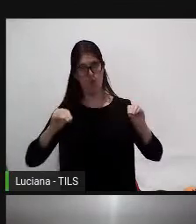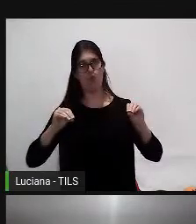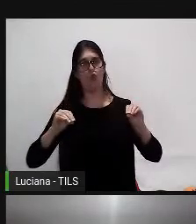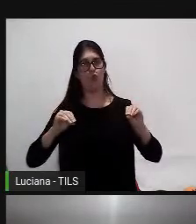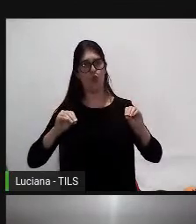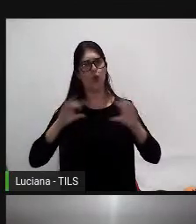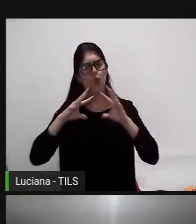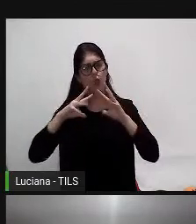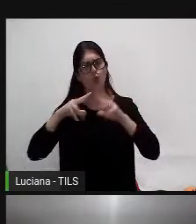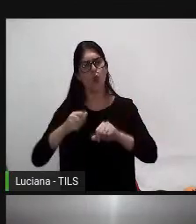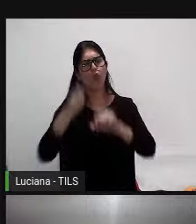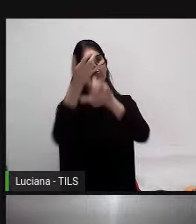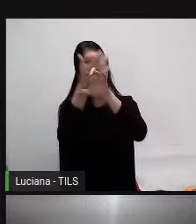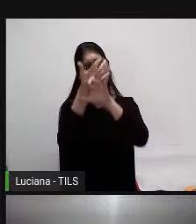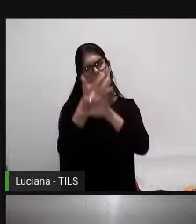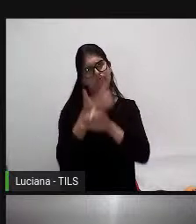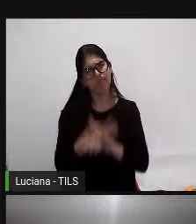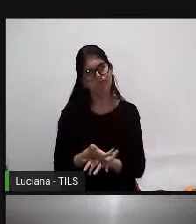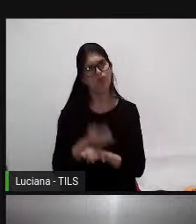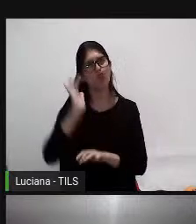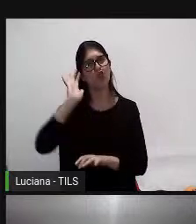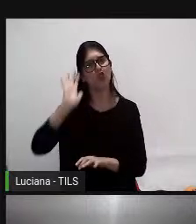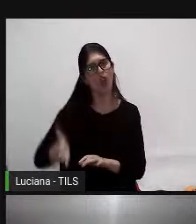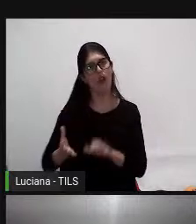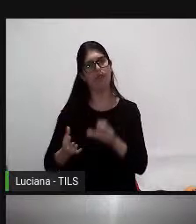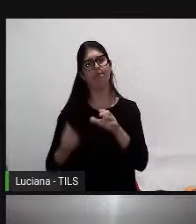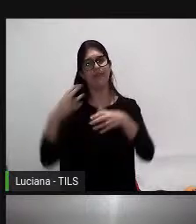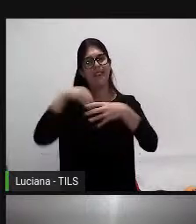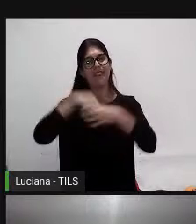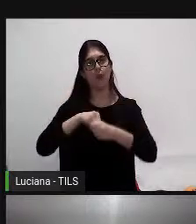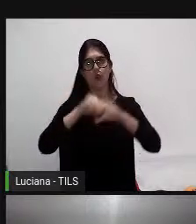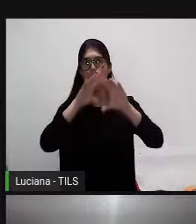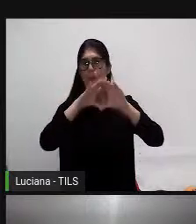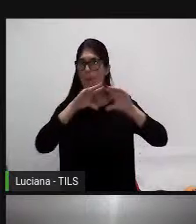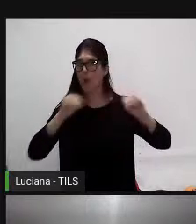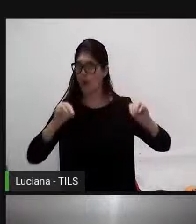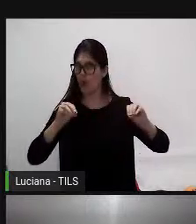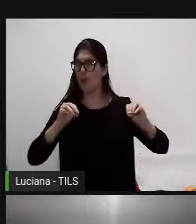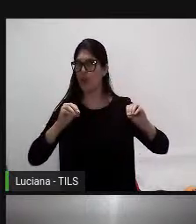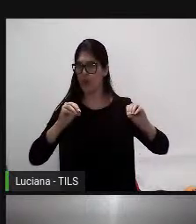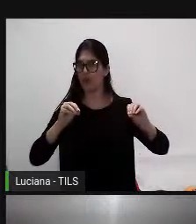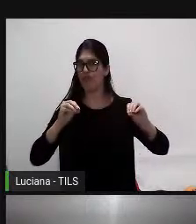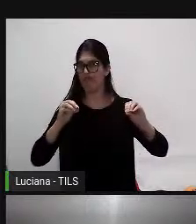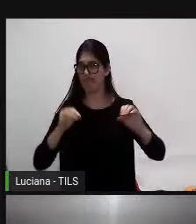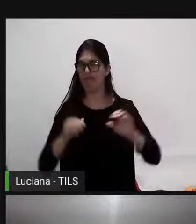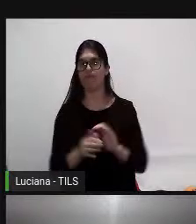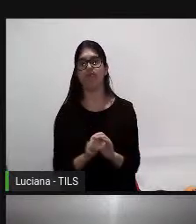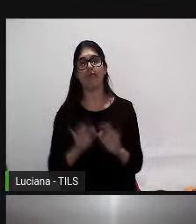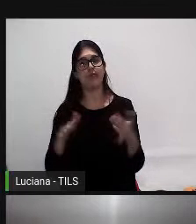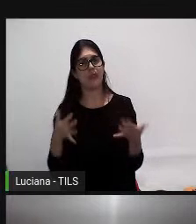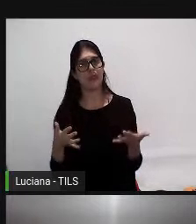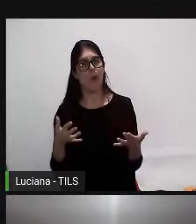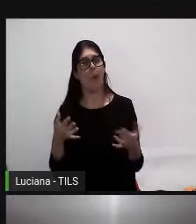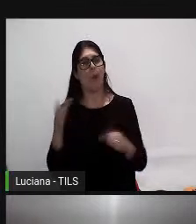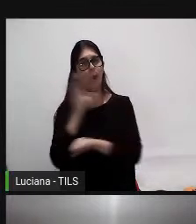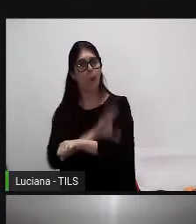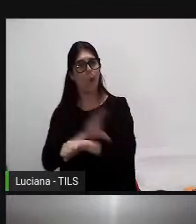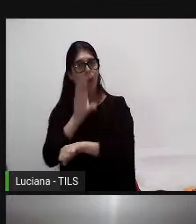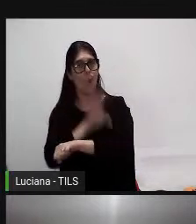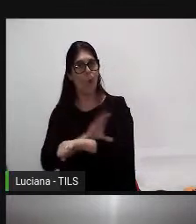disciplinas foram criadas e estão no Moodle, tá? Então, enquanto os cursos